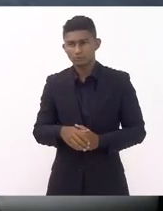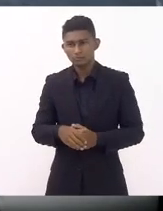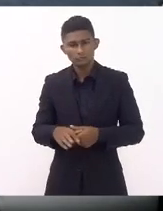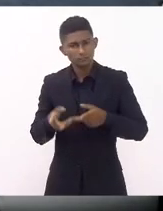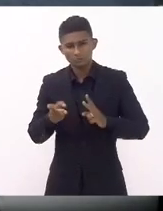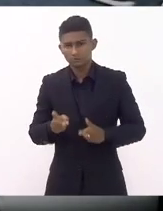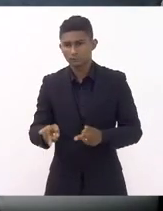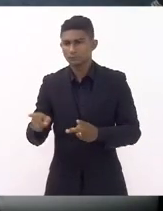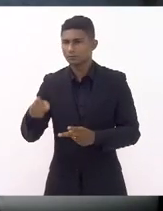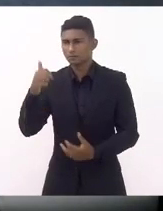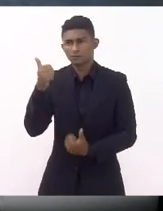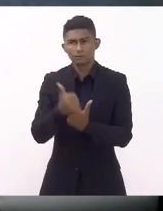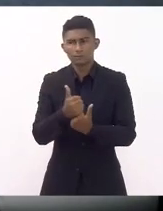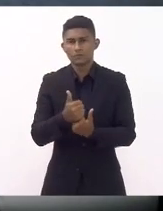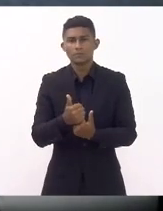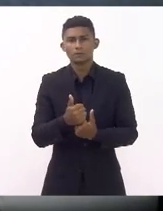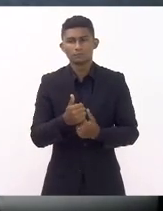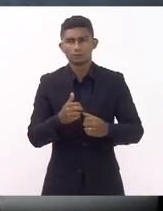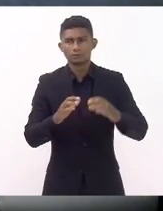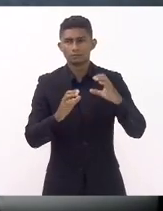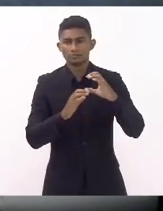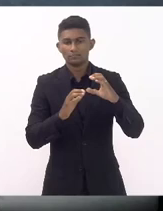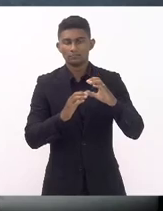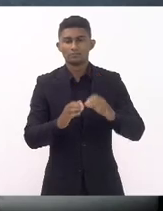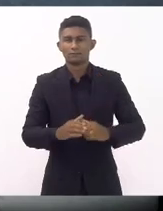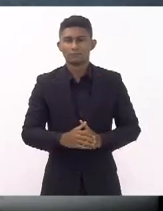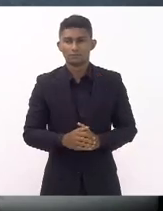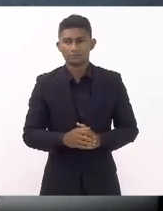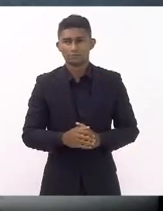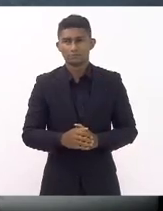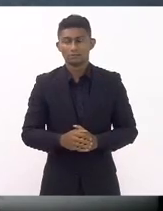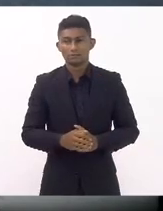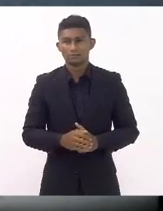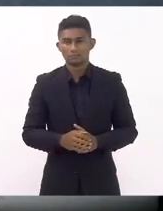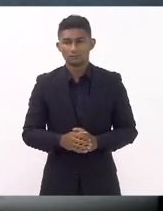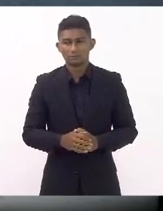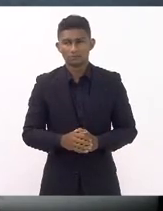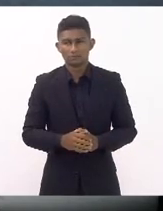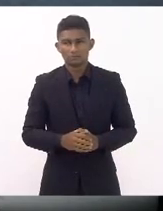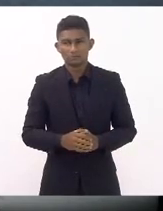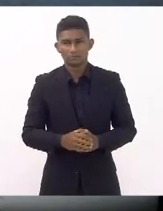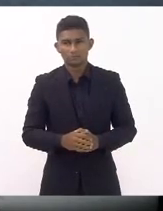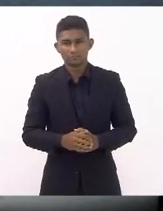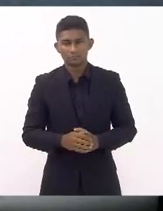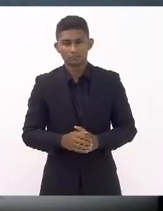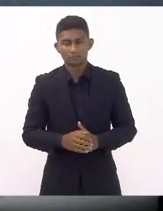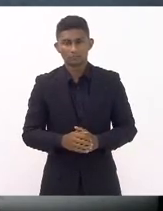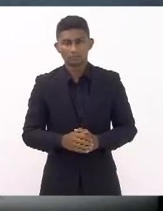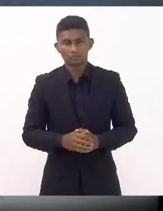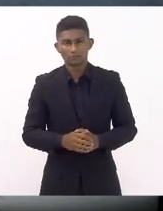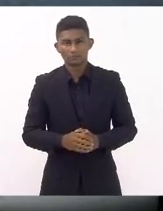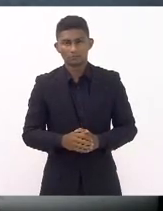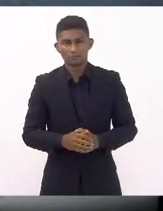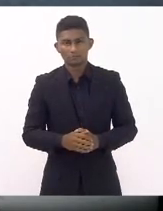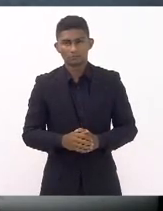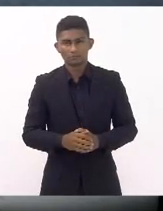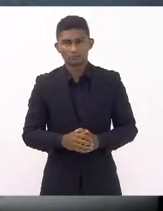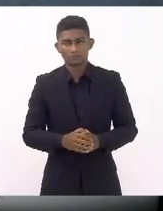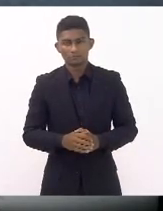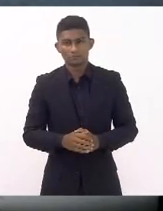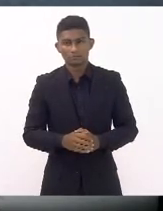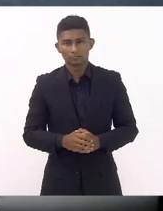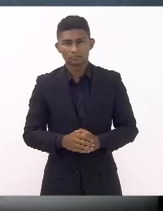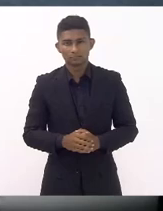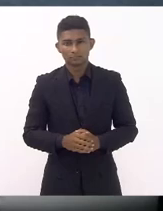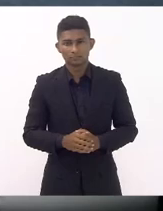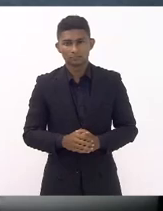um grande apoiador dos concursos no âmbito da Comissão de Servidores. Amor. Não, é verdade. De apoiador dos concursos da Comissão de Servidores. A comissão, aí, vai até